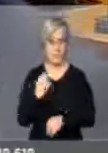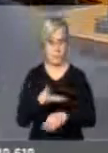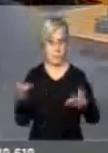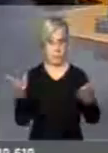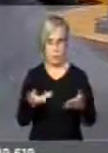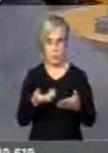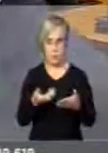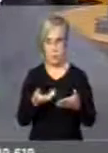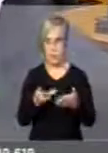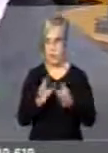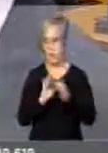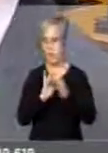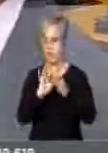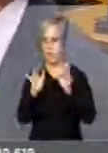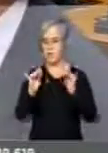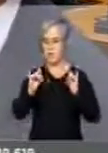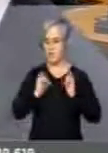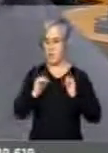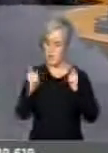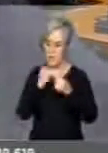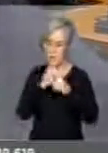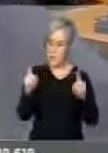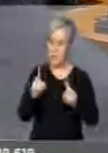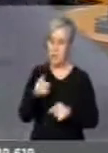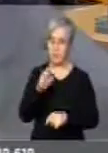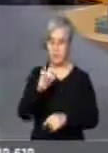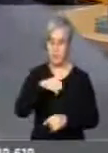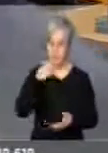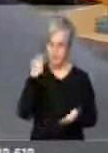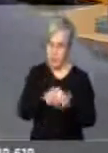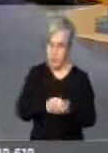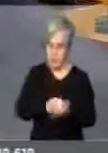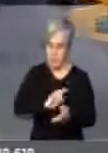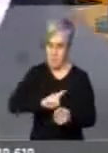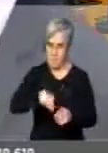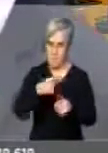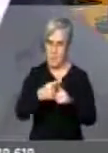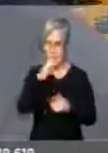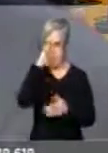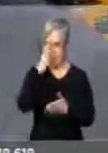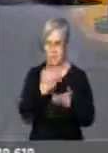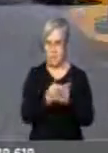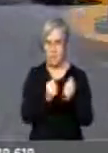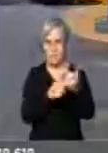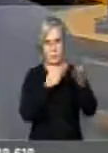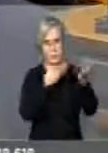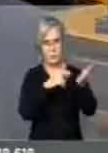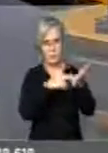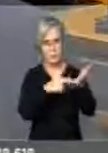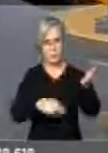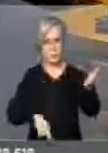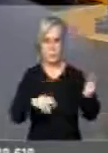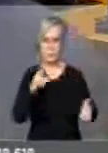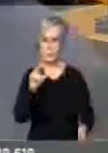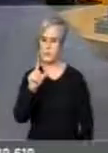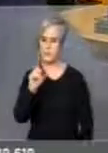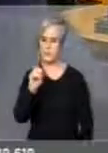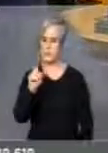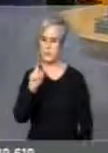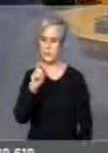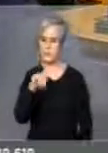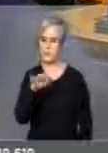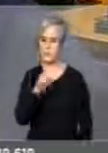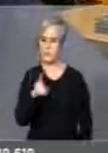afrouxar coisa nenhuma. Se tiver que ser mais ainda, a confiança é total no relator, Lorenzoni, a